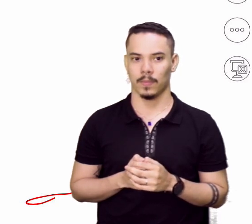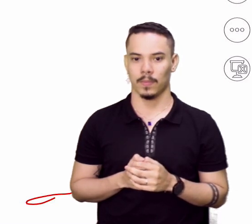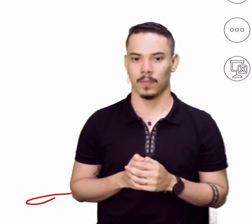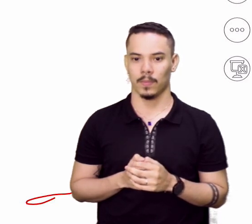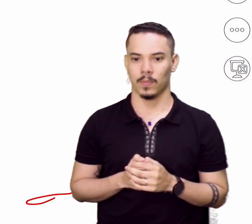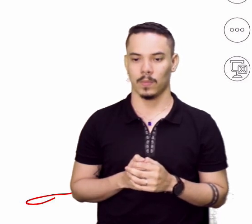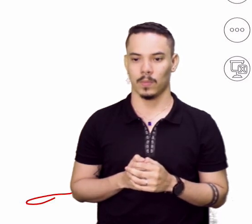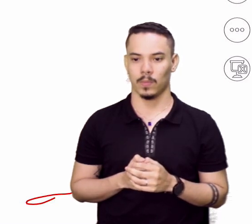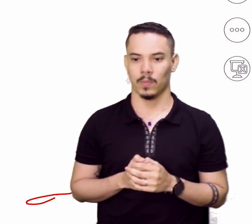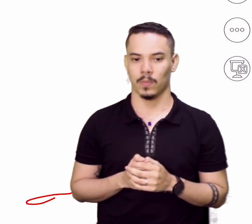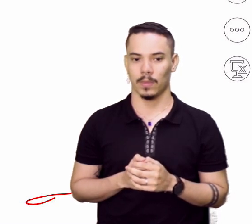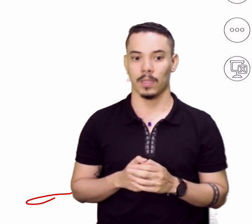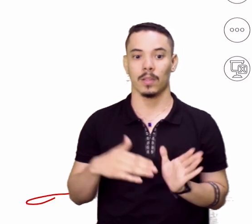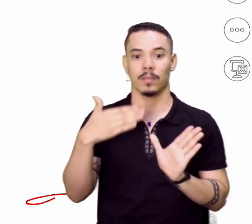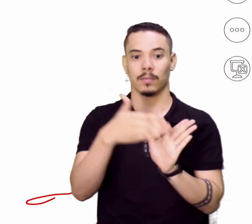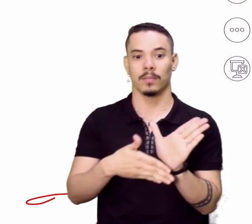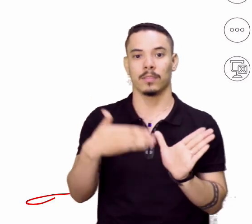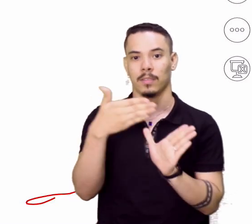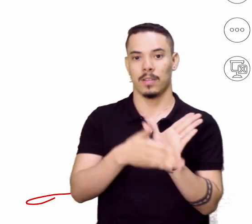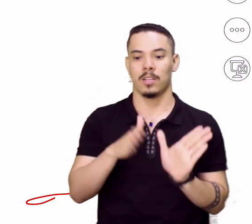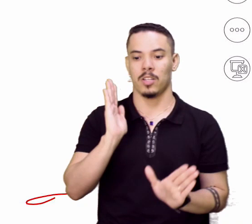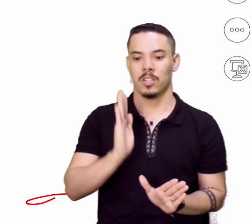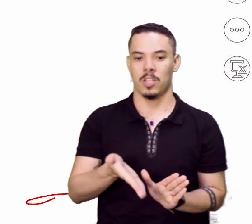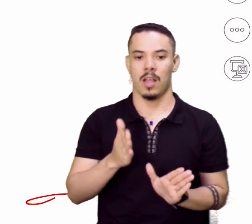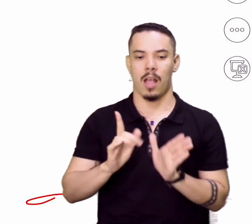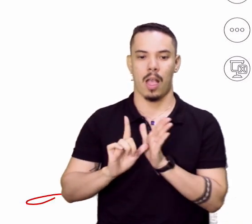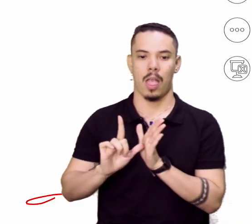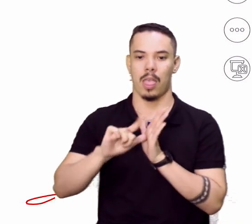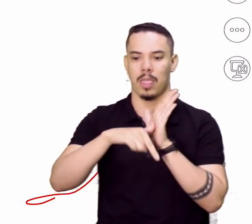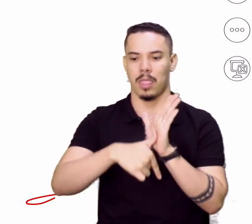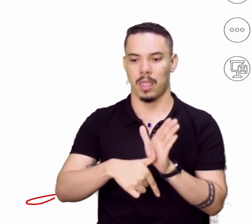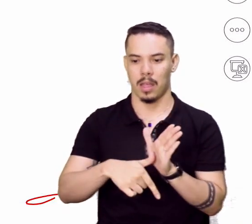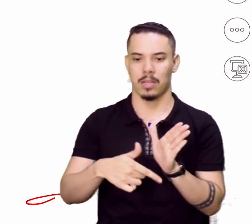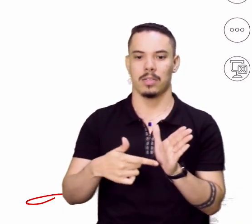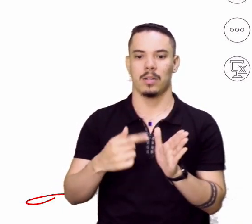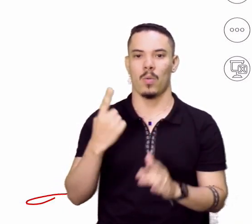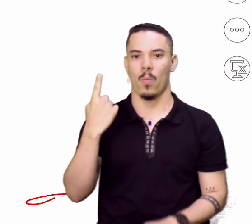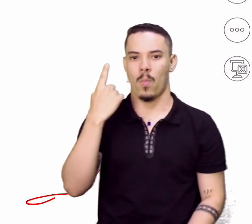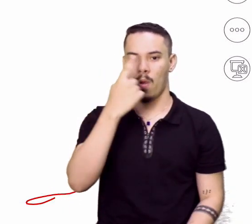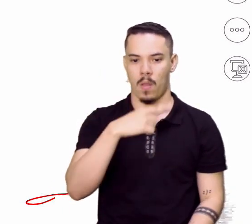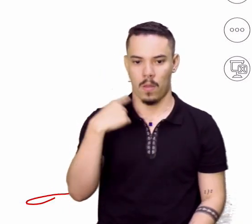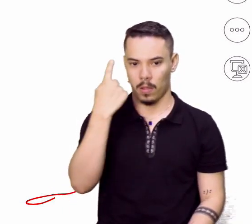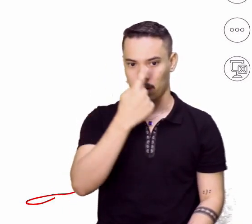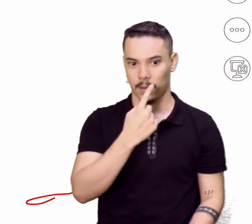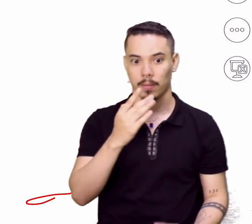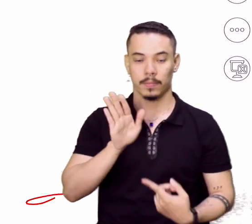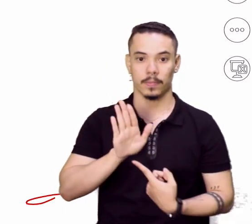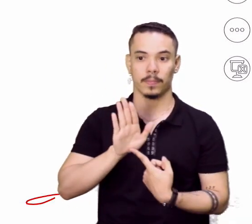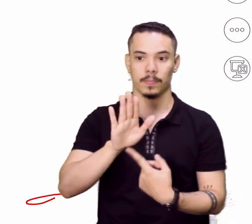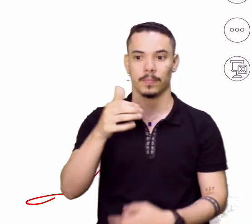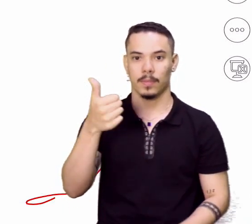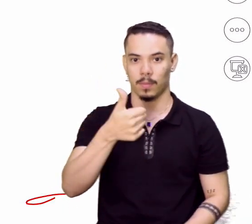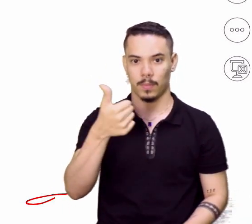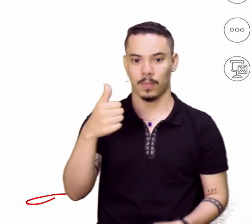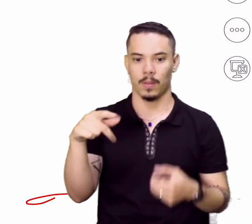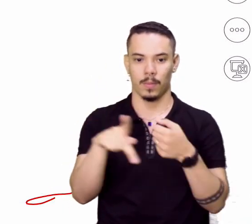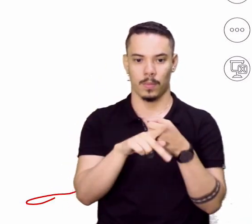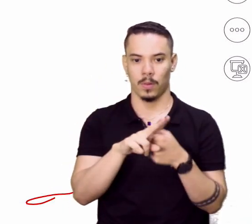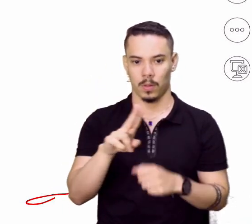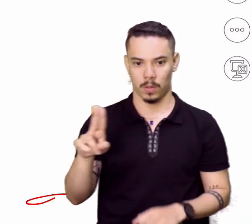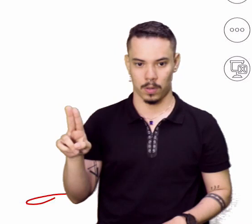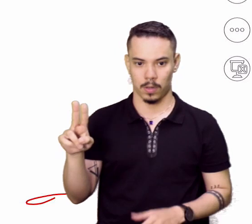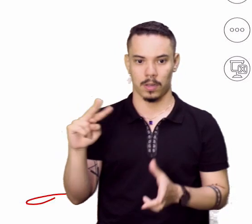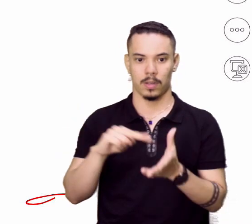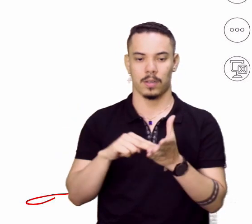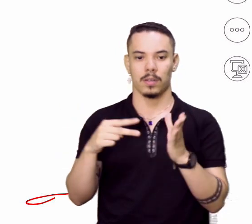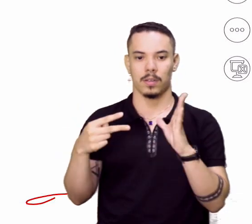aliás. 1 hour, 1 hora atrasado. E já mostrei para vocês o nosso primeiro pronome relativo, do qual você, que inclusive